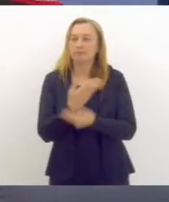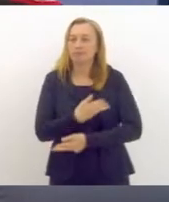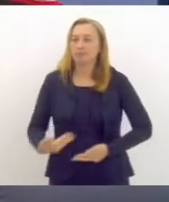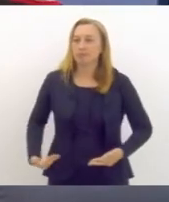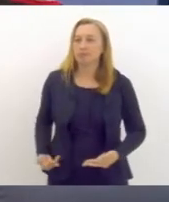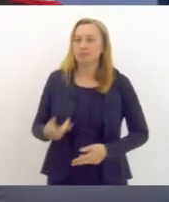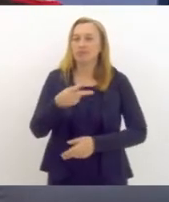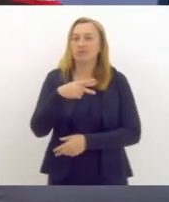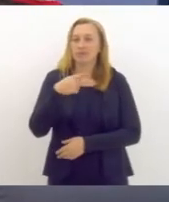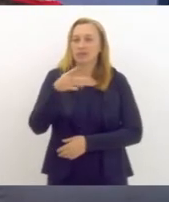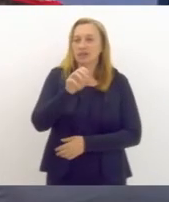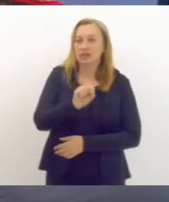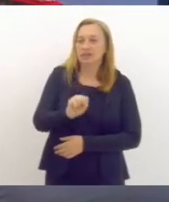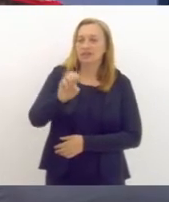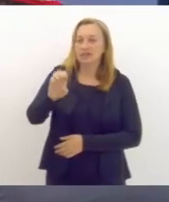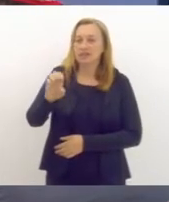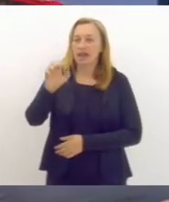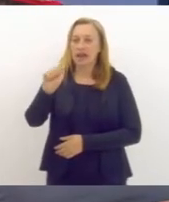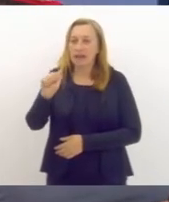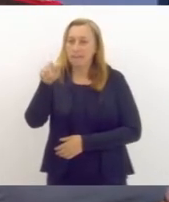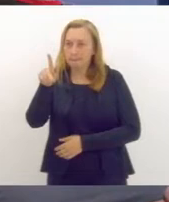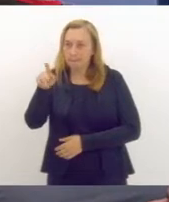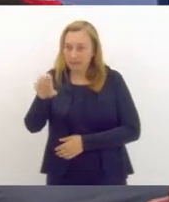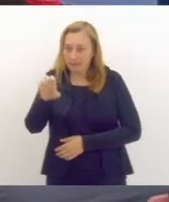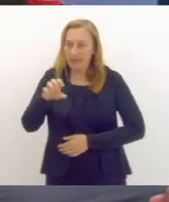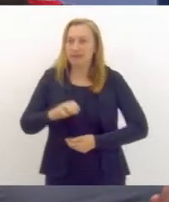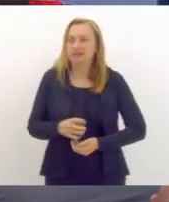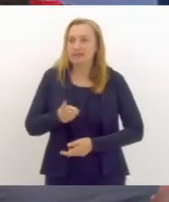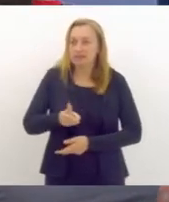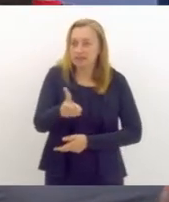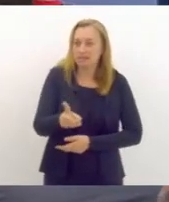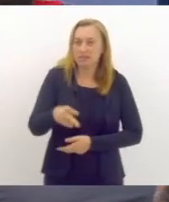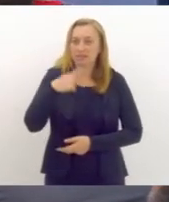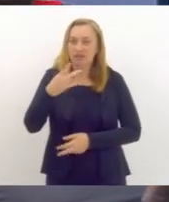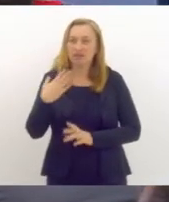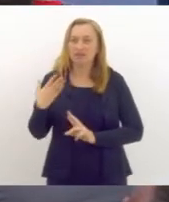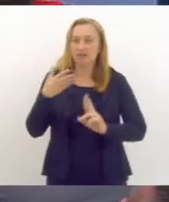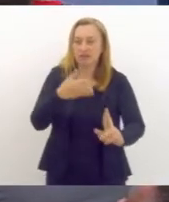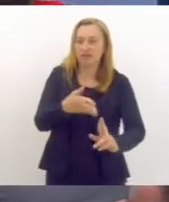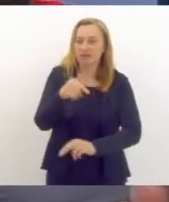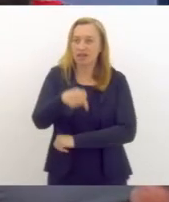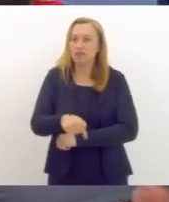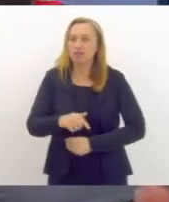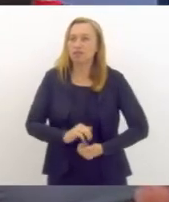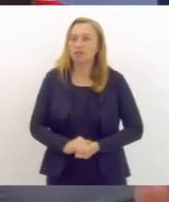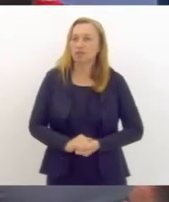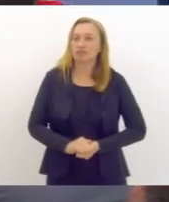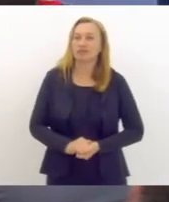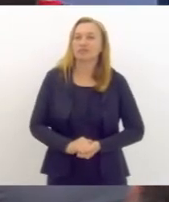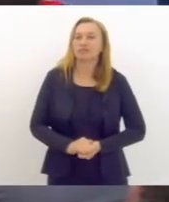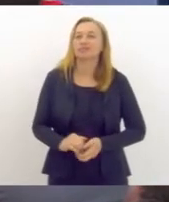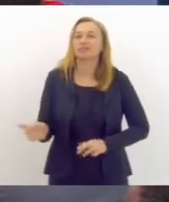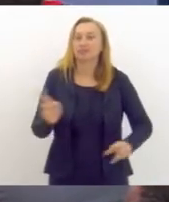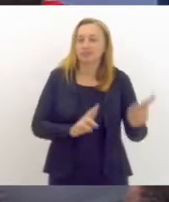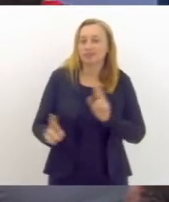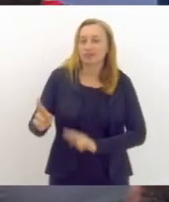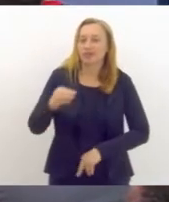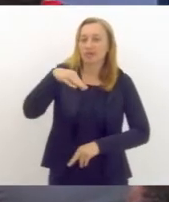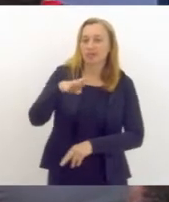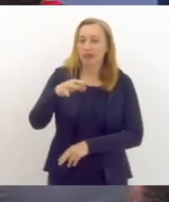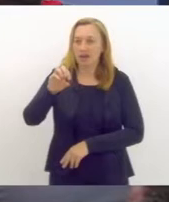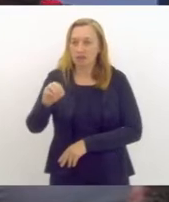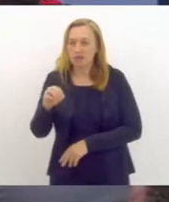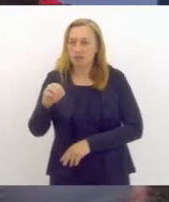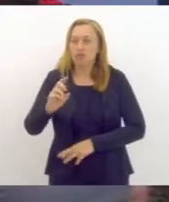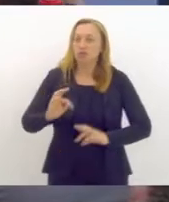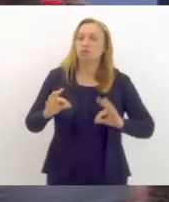referente a SEAP e eu faço sempre essa referência aqui em relação ao Márcio Garcia que tudo que